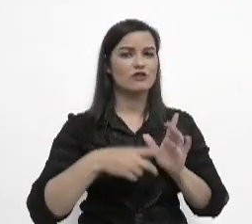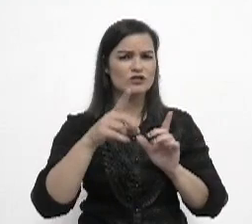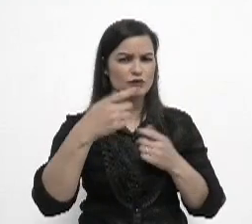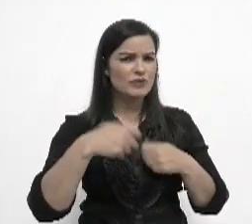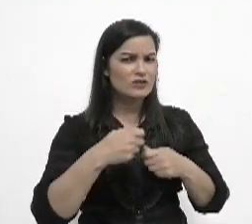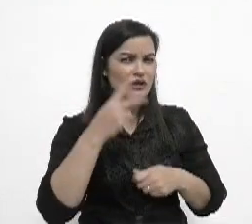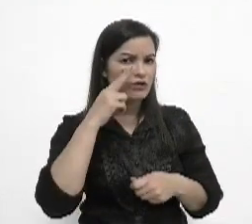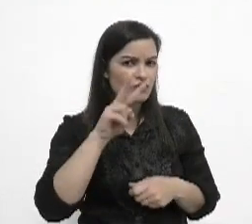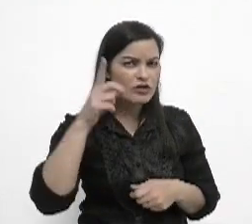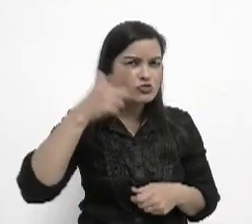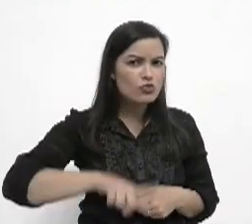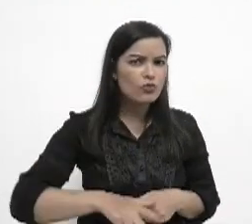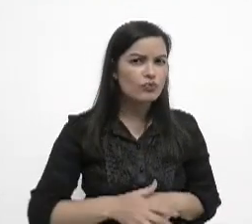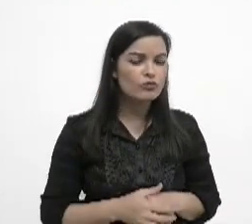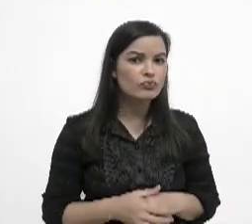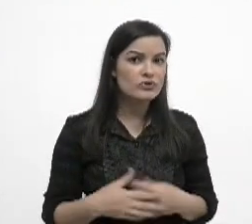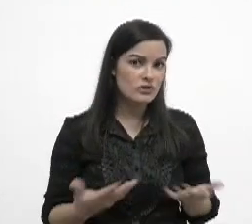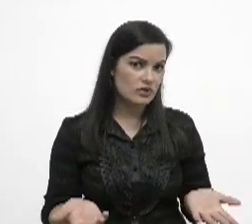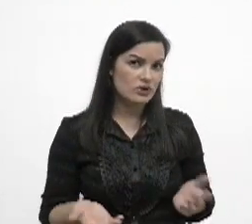novamente?